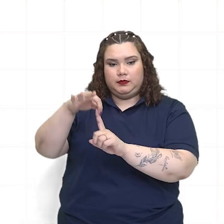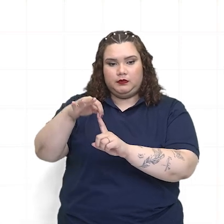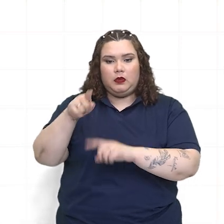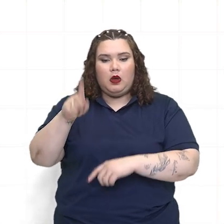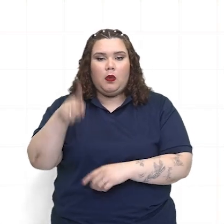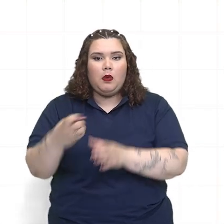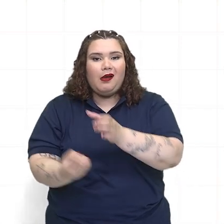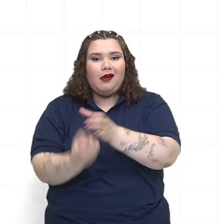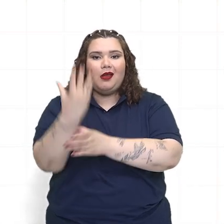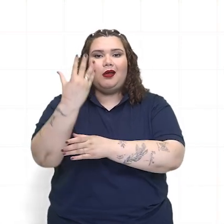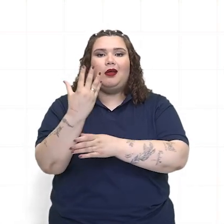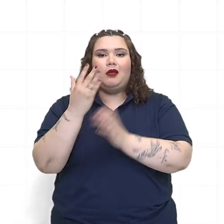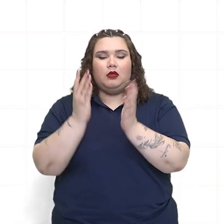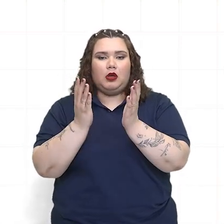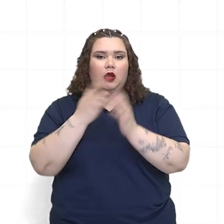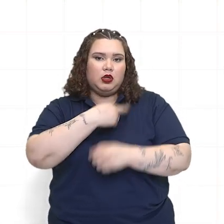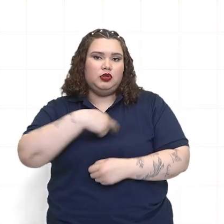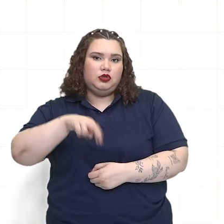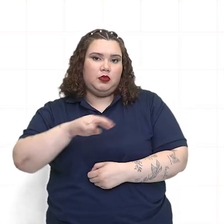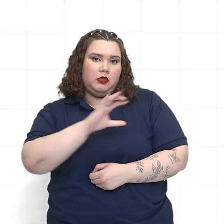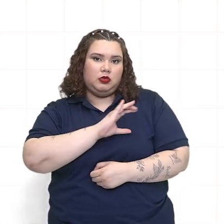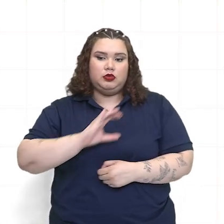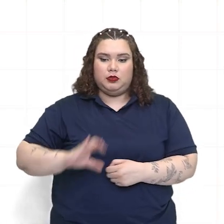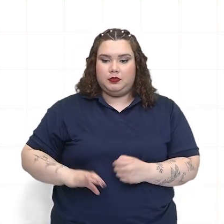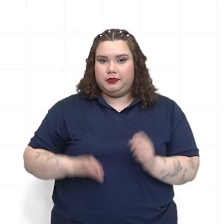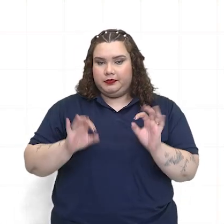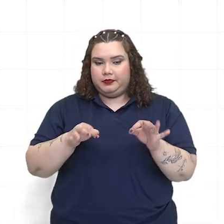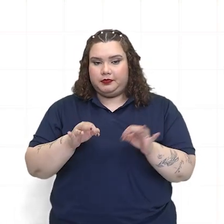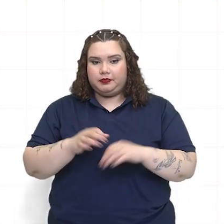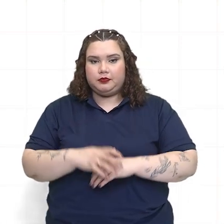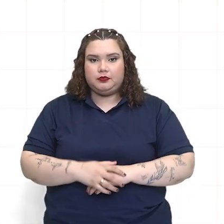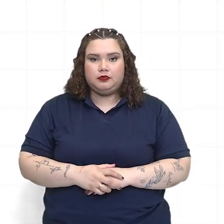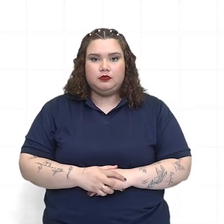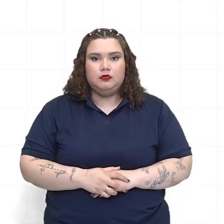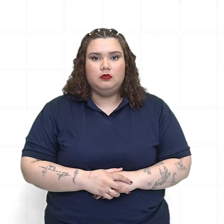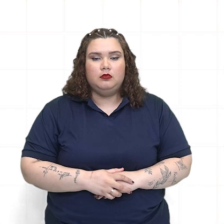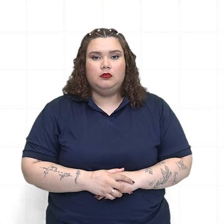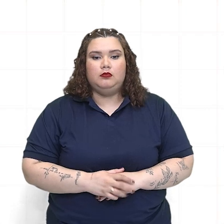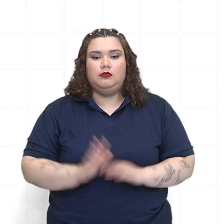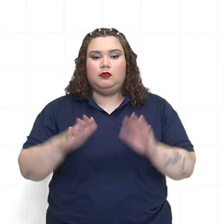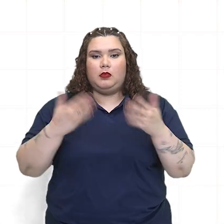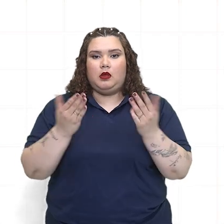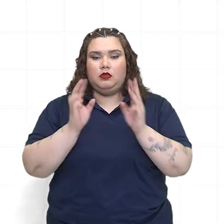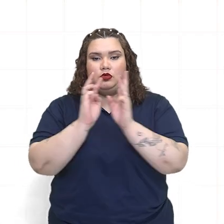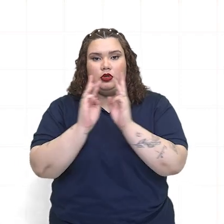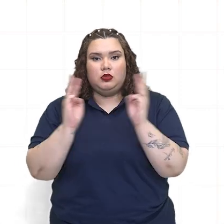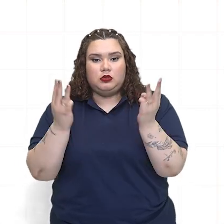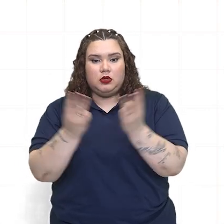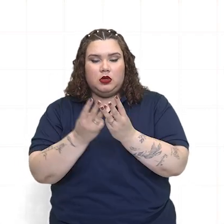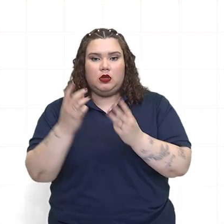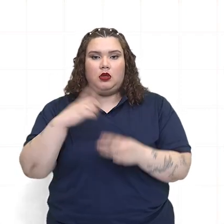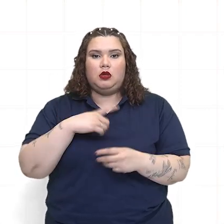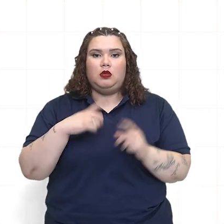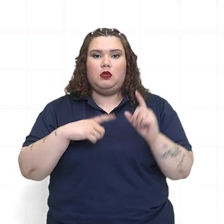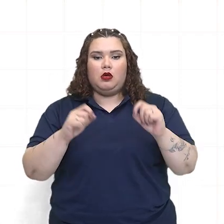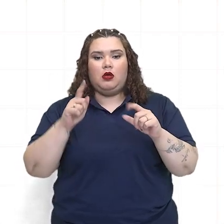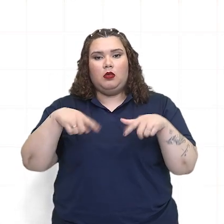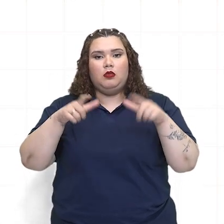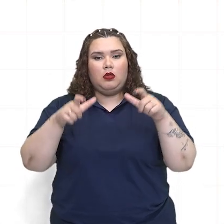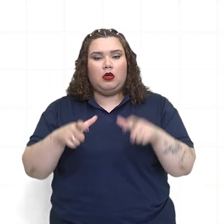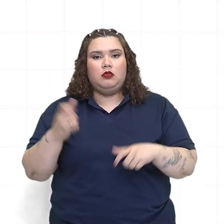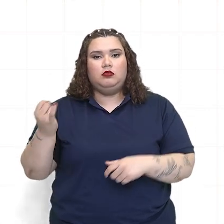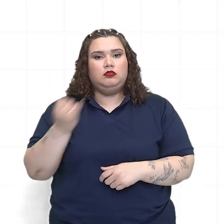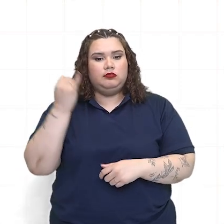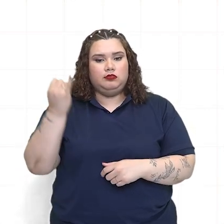Santa, considerada, então, o berço do cristianismo, tá certo? Então, Jerusalém, ele se torna o quê? Um lugar